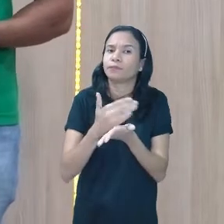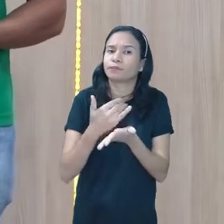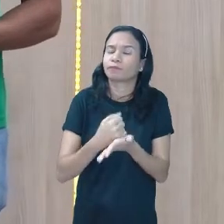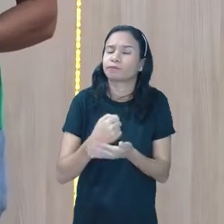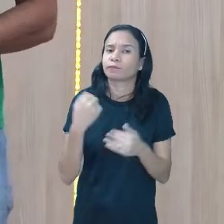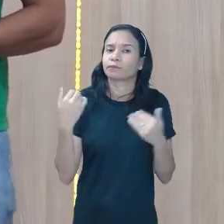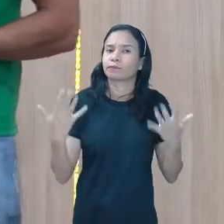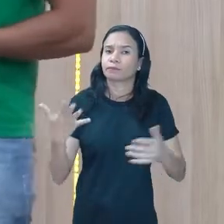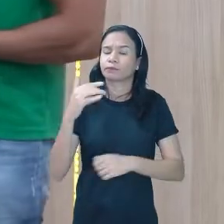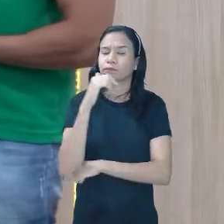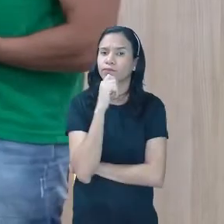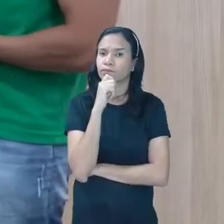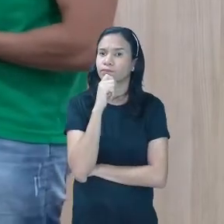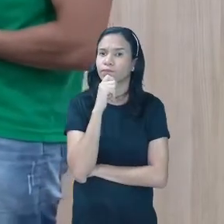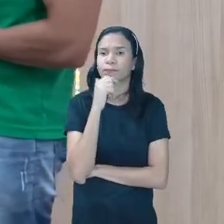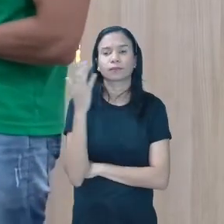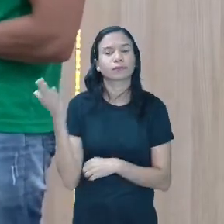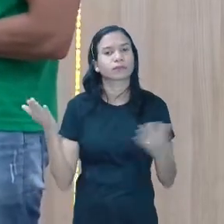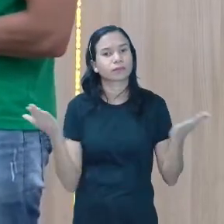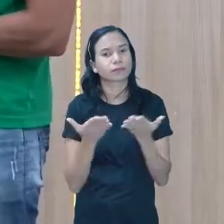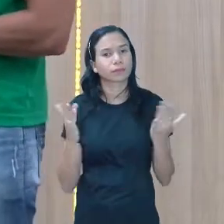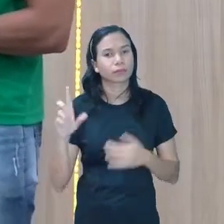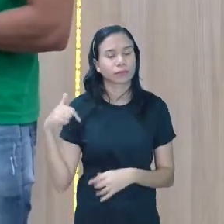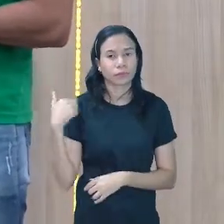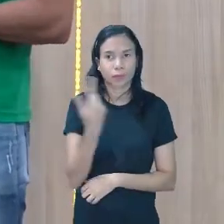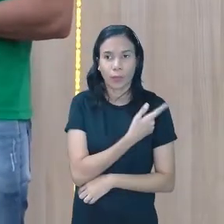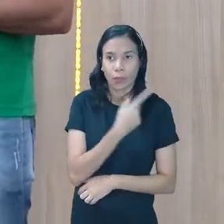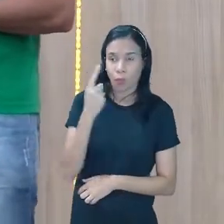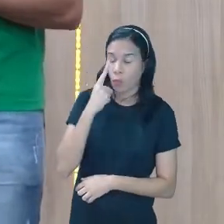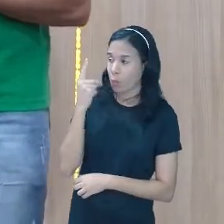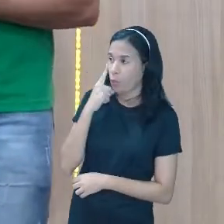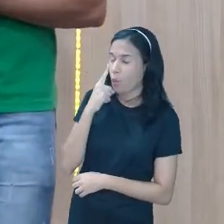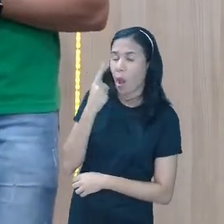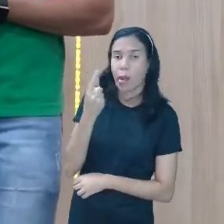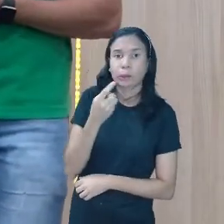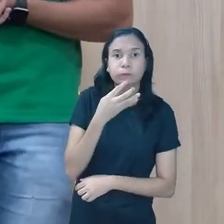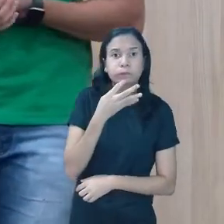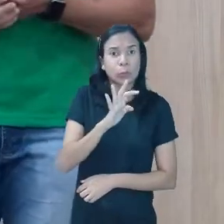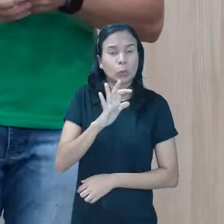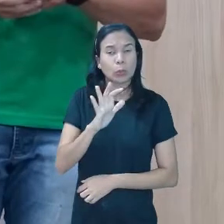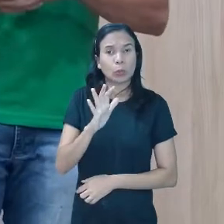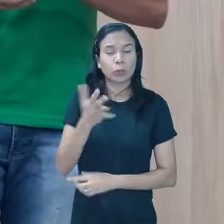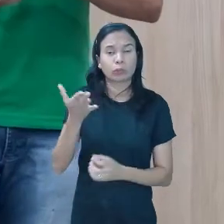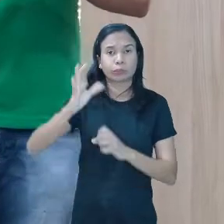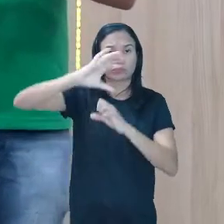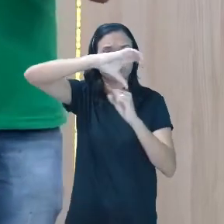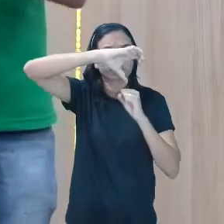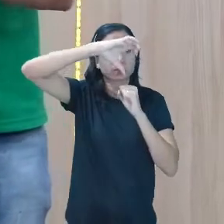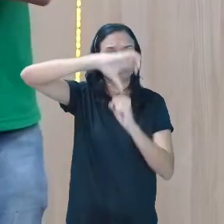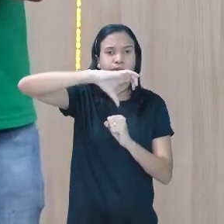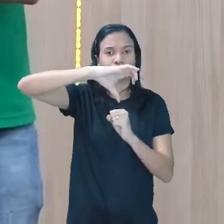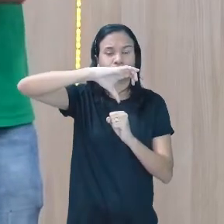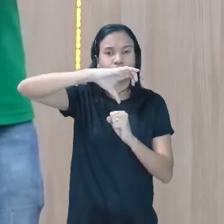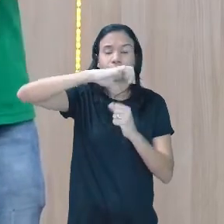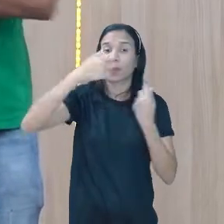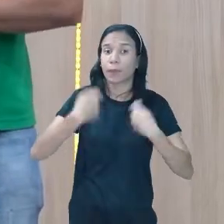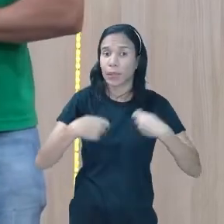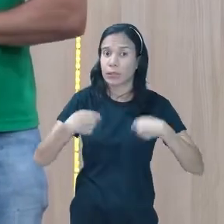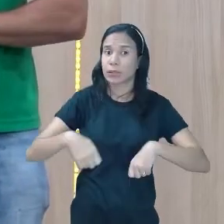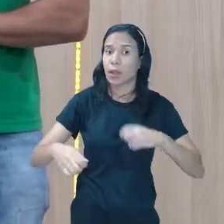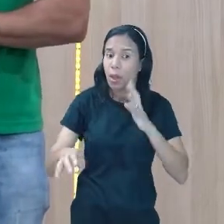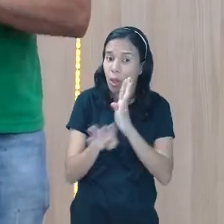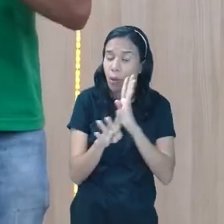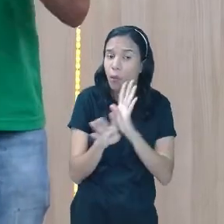com esse resultado? Agora a gente tem aí um valorzinho desconhecido. Mas dá para a gente encontrar esse